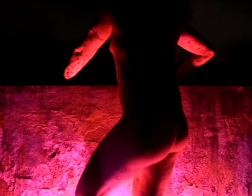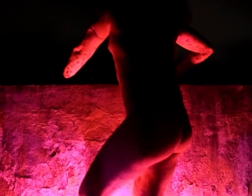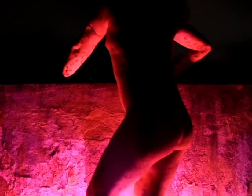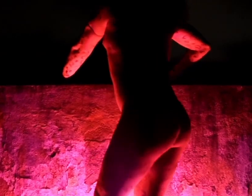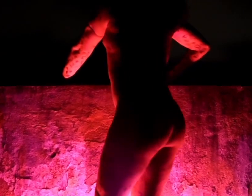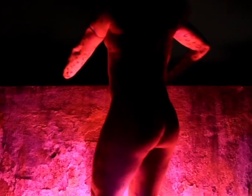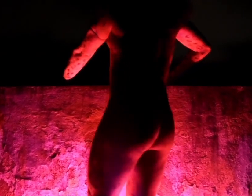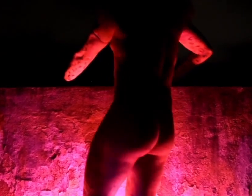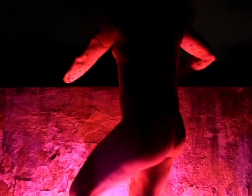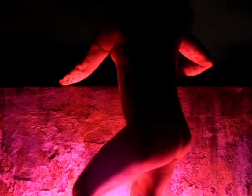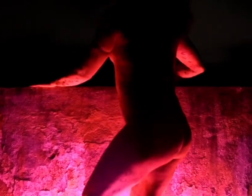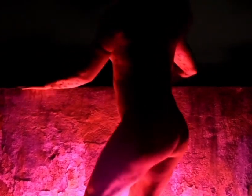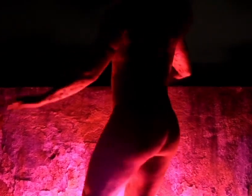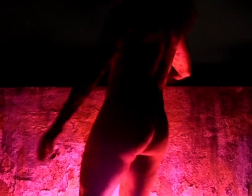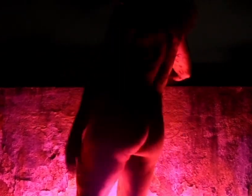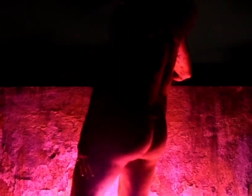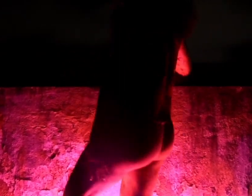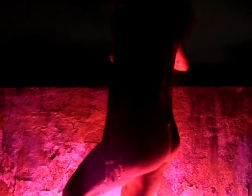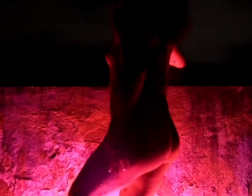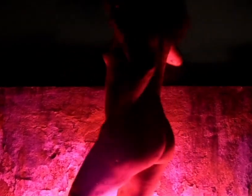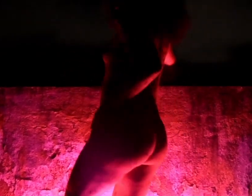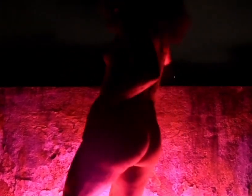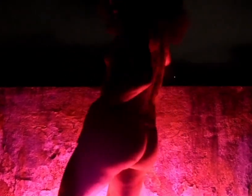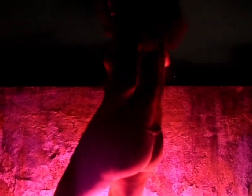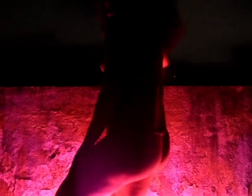Nenhum império do mundo